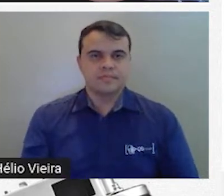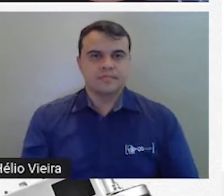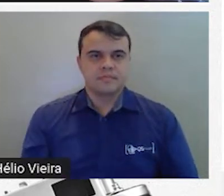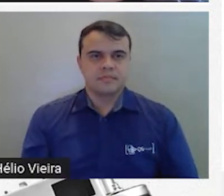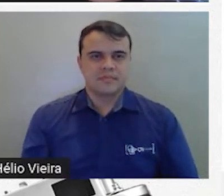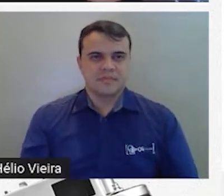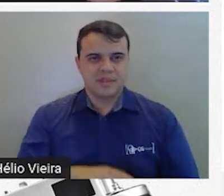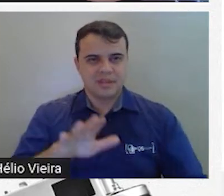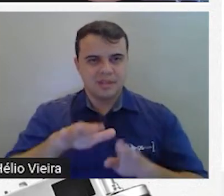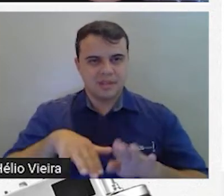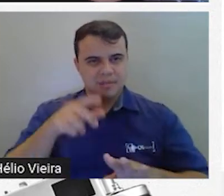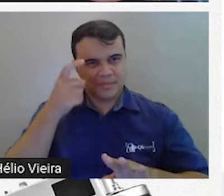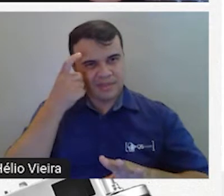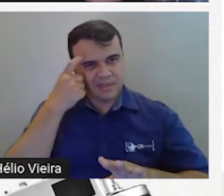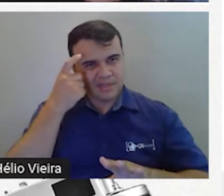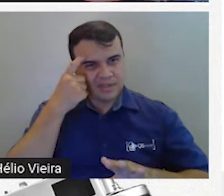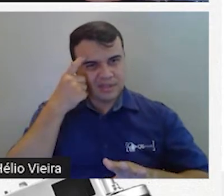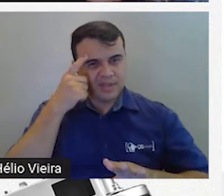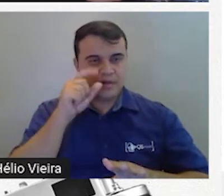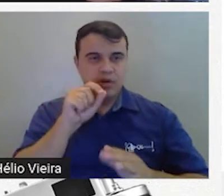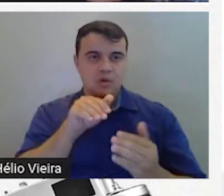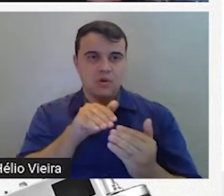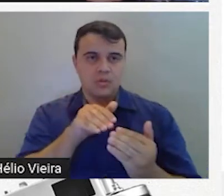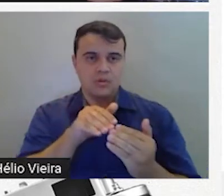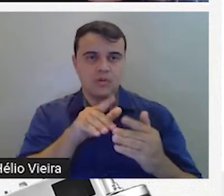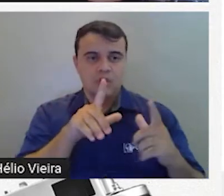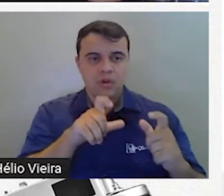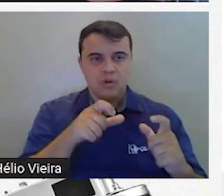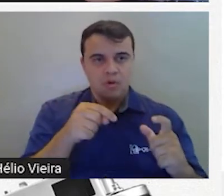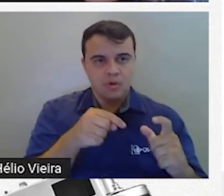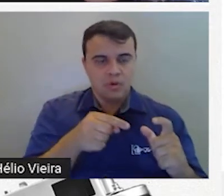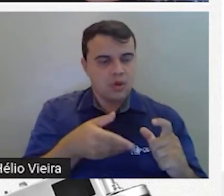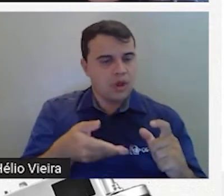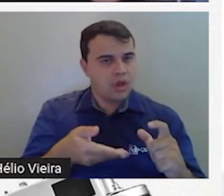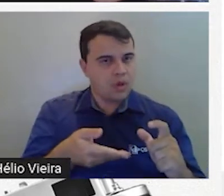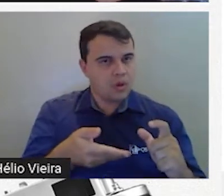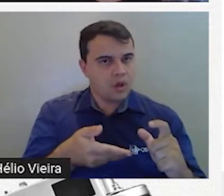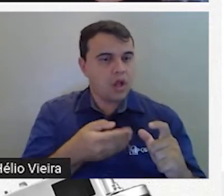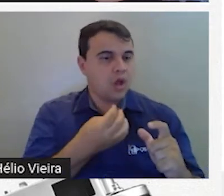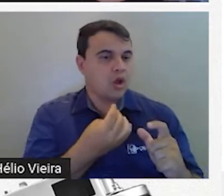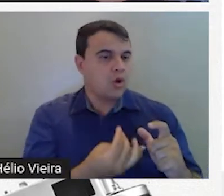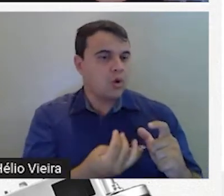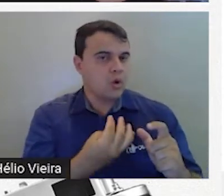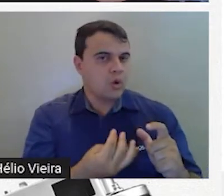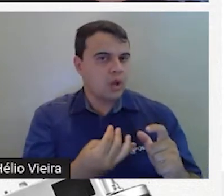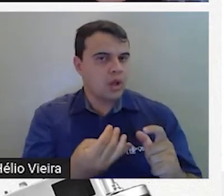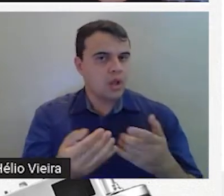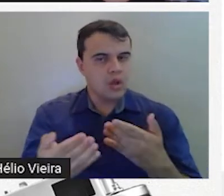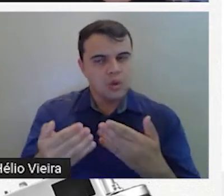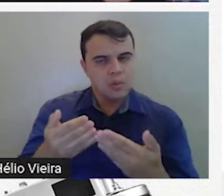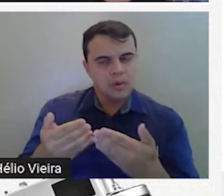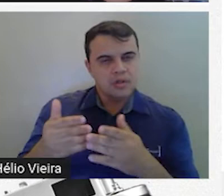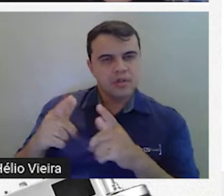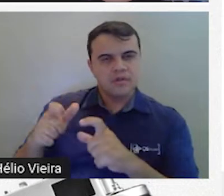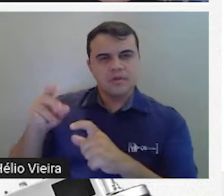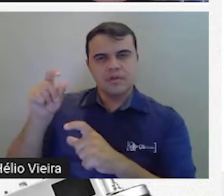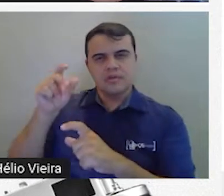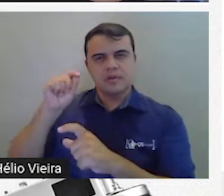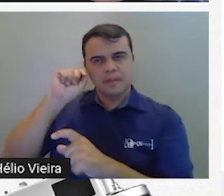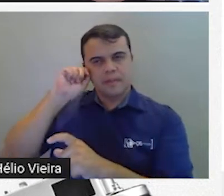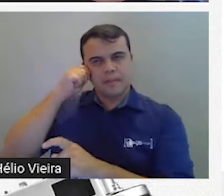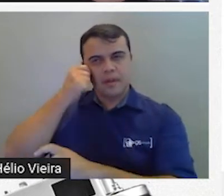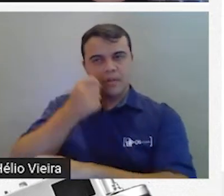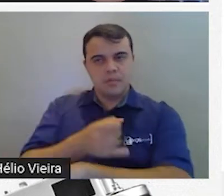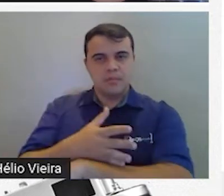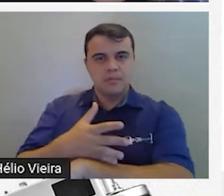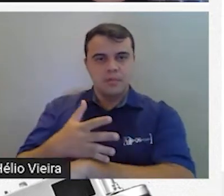Muita gente pensa assim, associa a fotografia atual colorida e a fotografia antiga preto e branco.